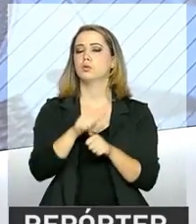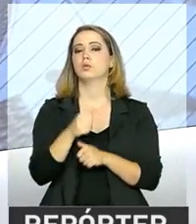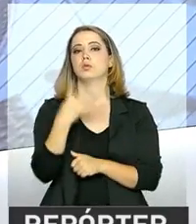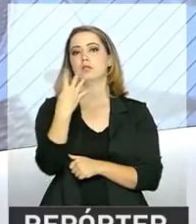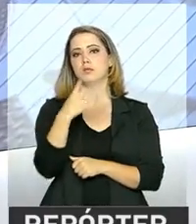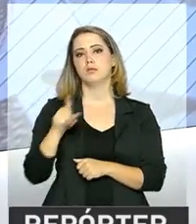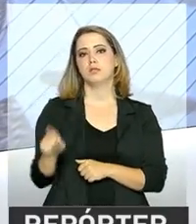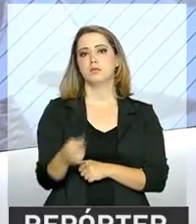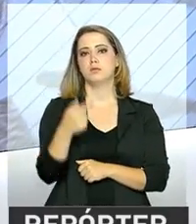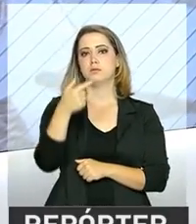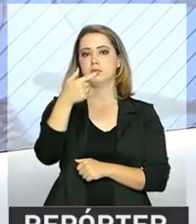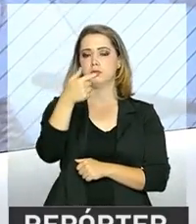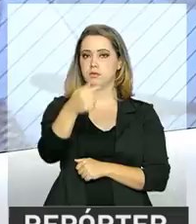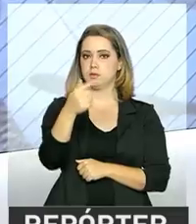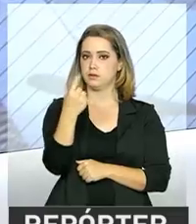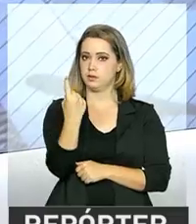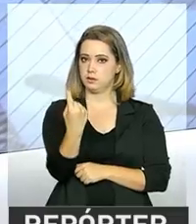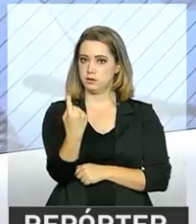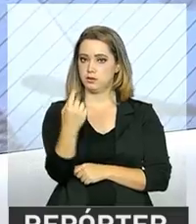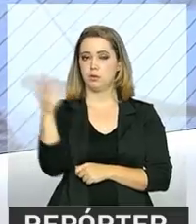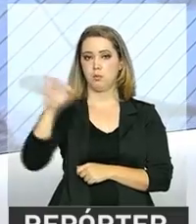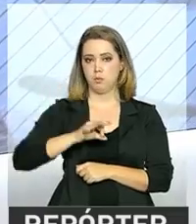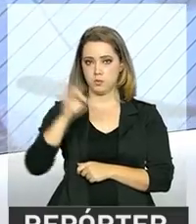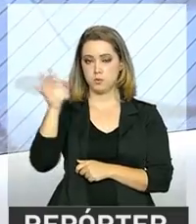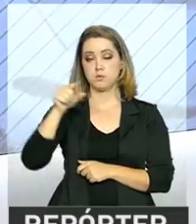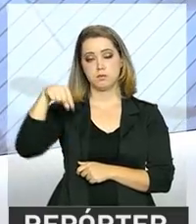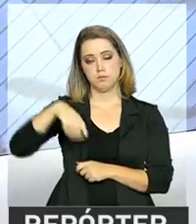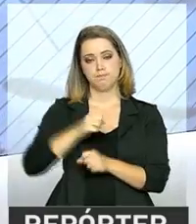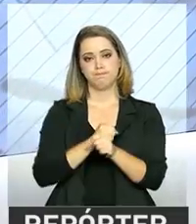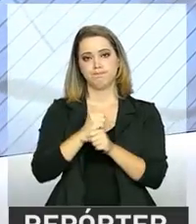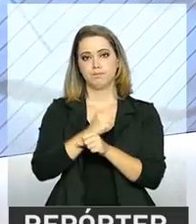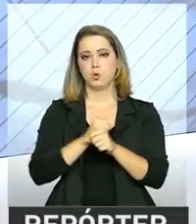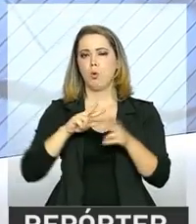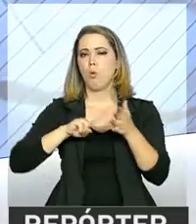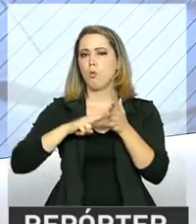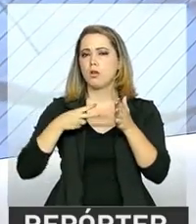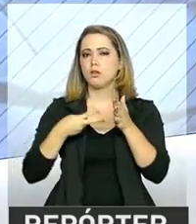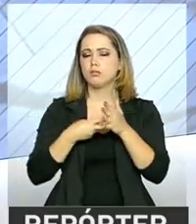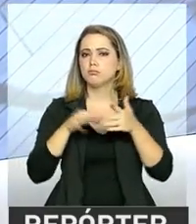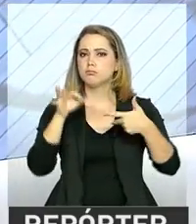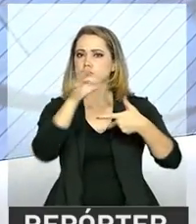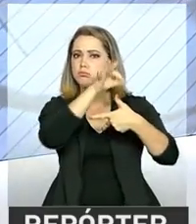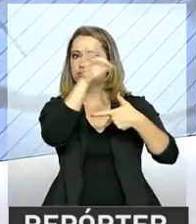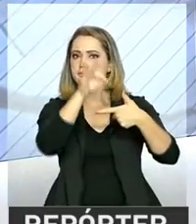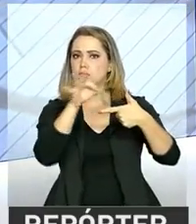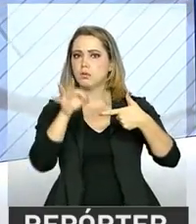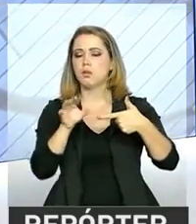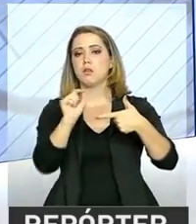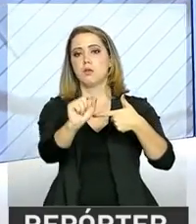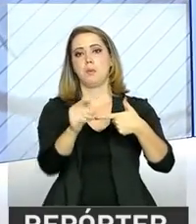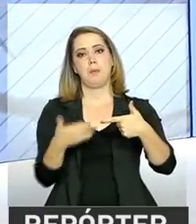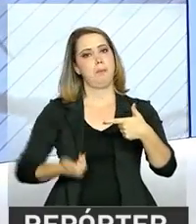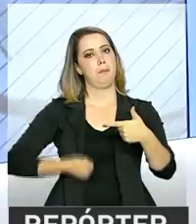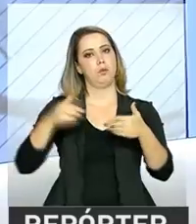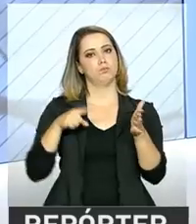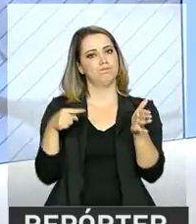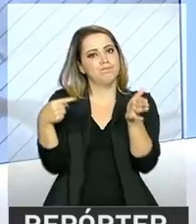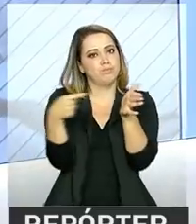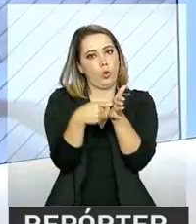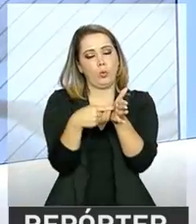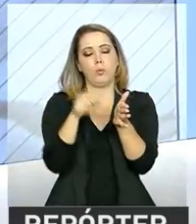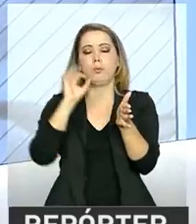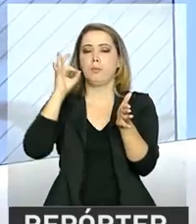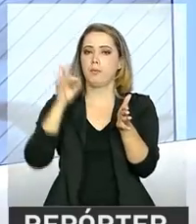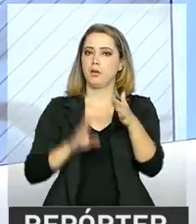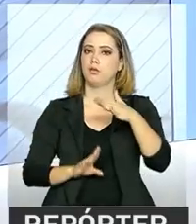em 4,71 este ano ou seja mais próximo do centro da Meta que é de